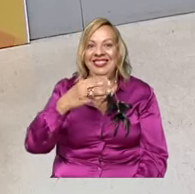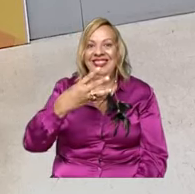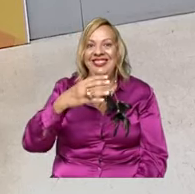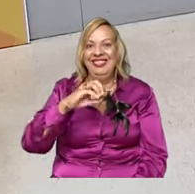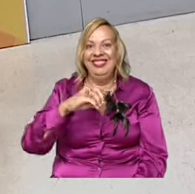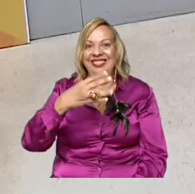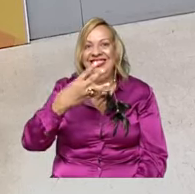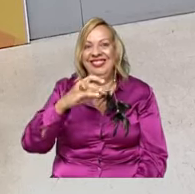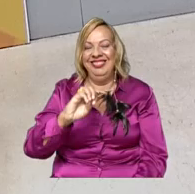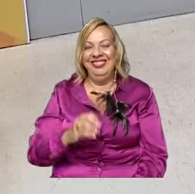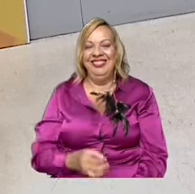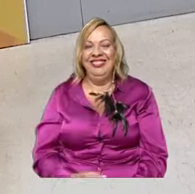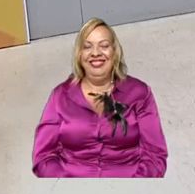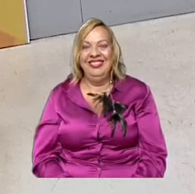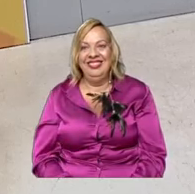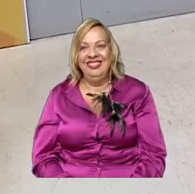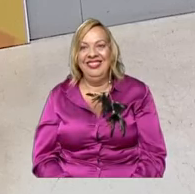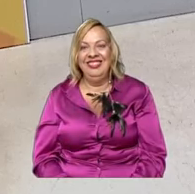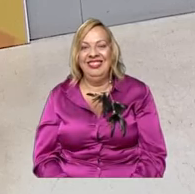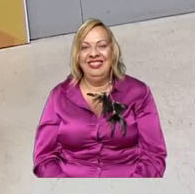decide o 40.